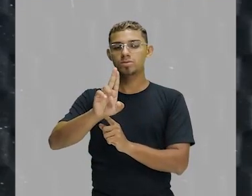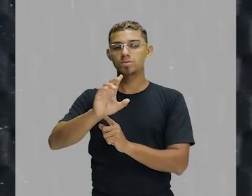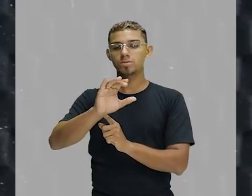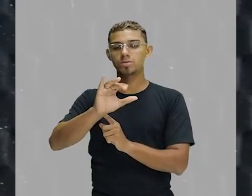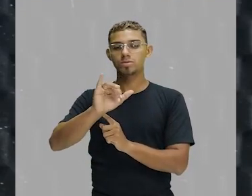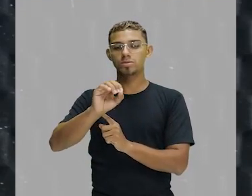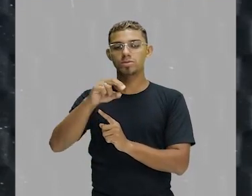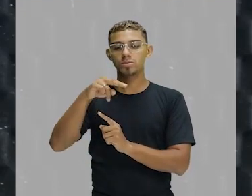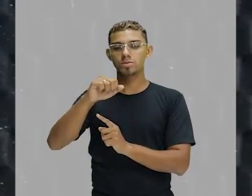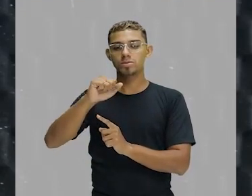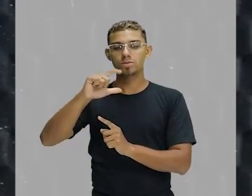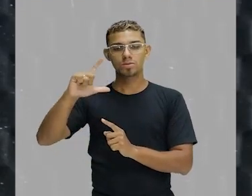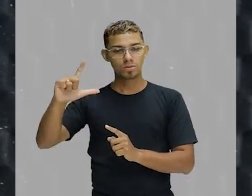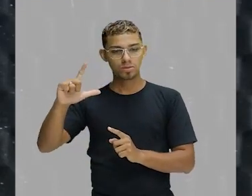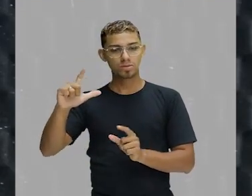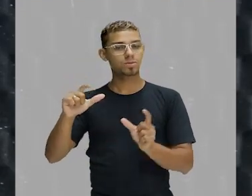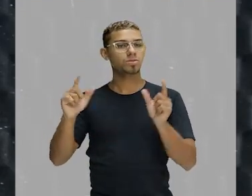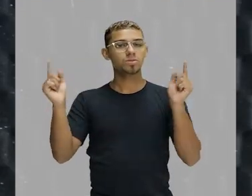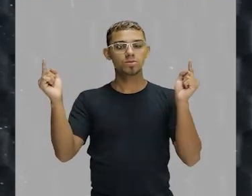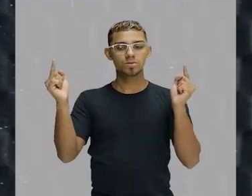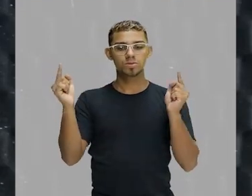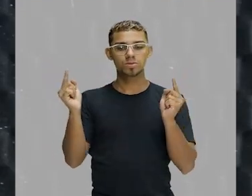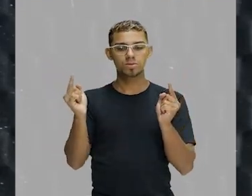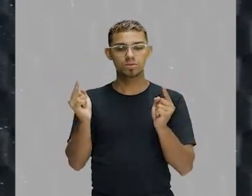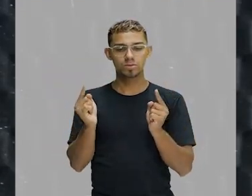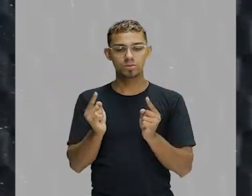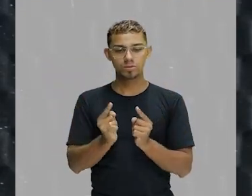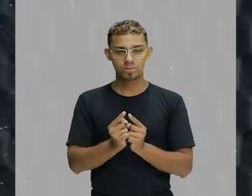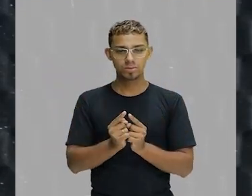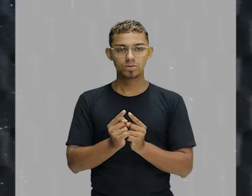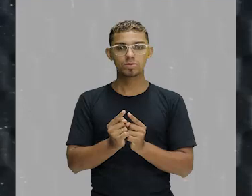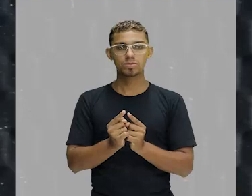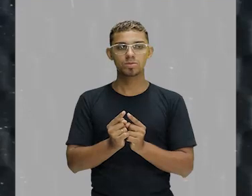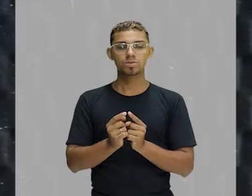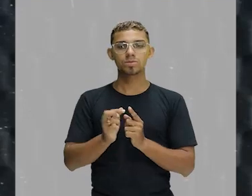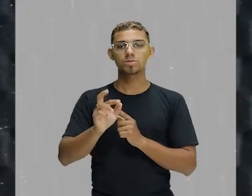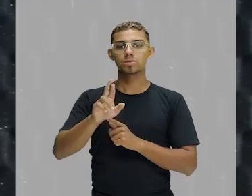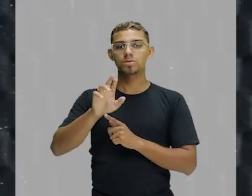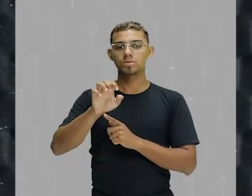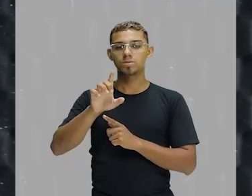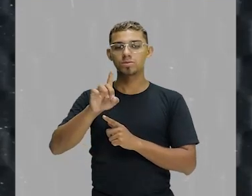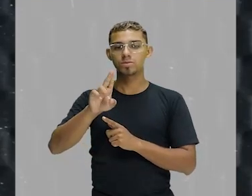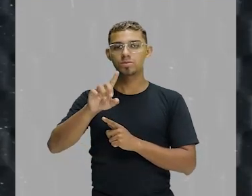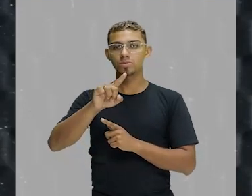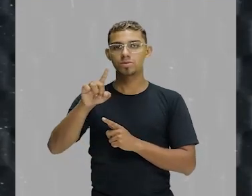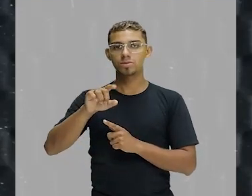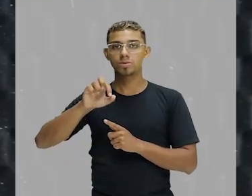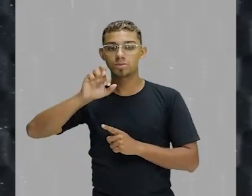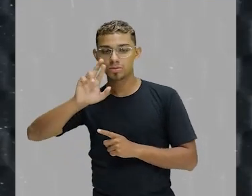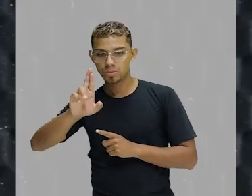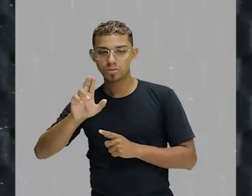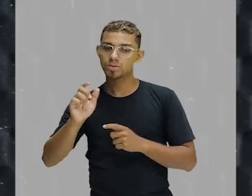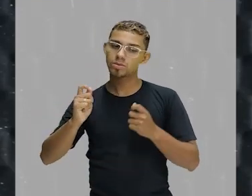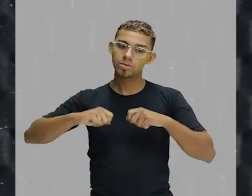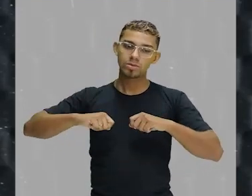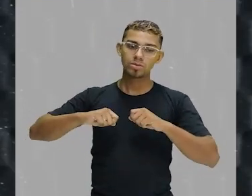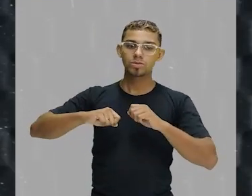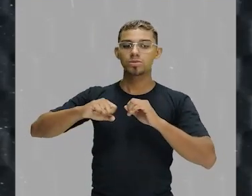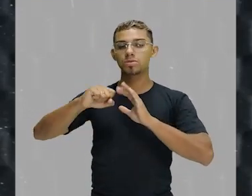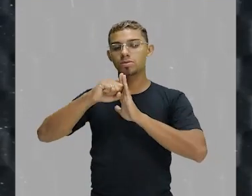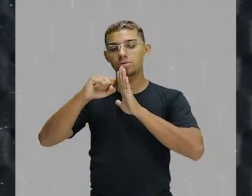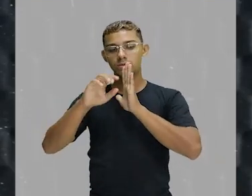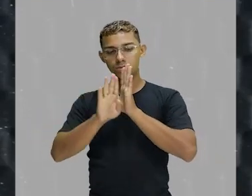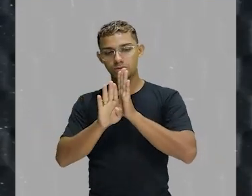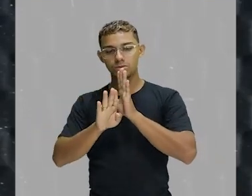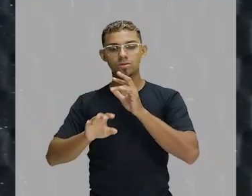divisão reducional, por diminuir, reduzir o número cromossômico, ela pode ter o símbolo R e um